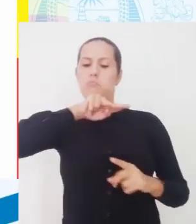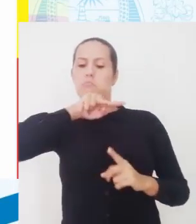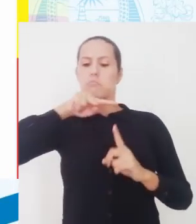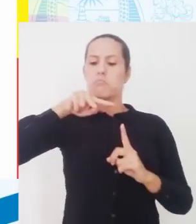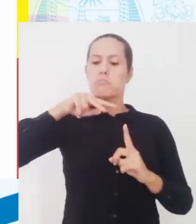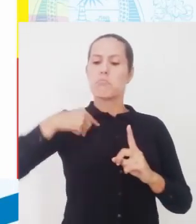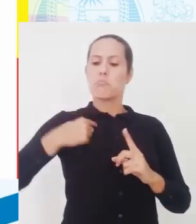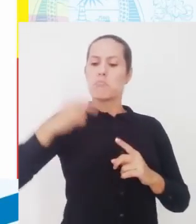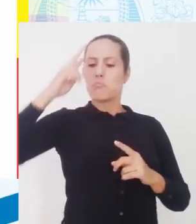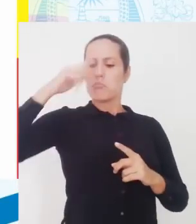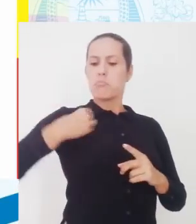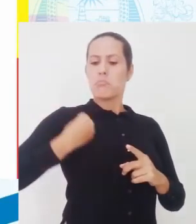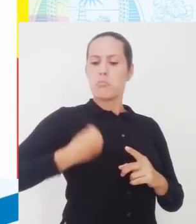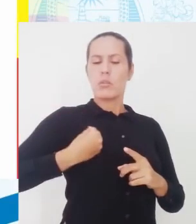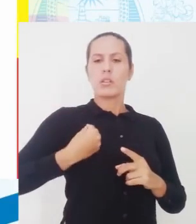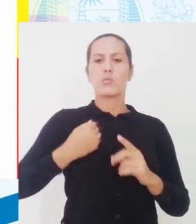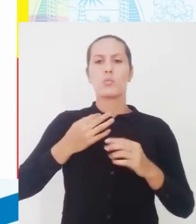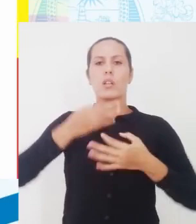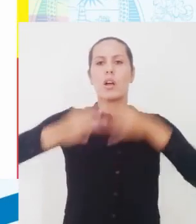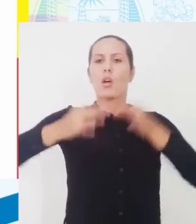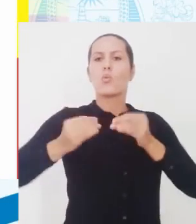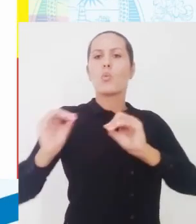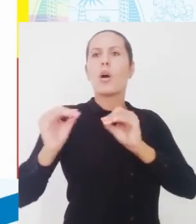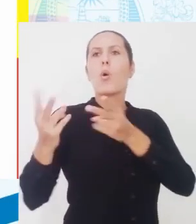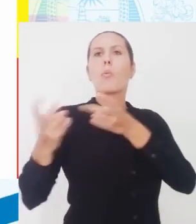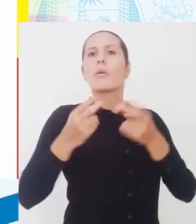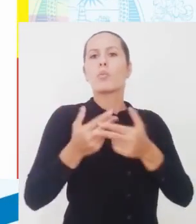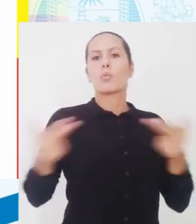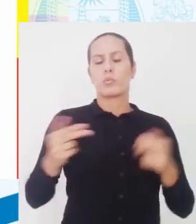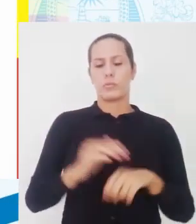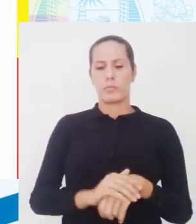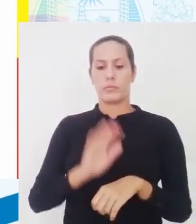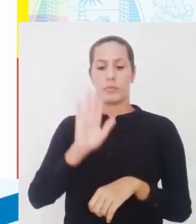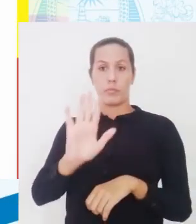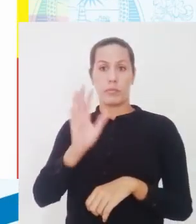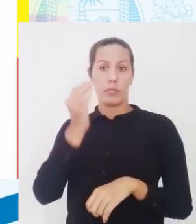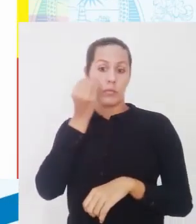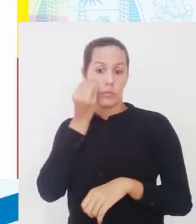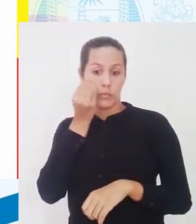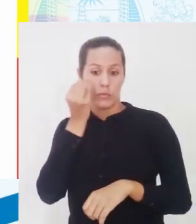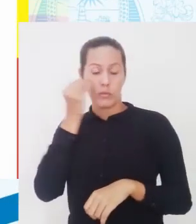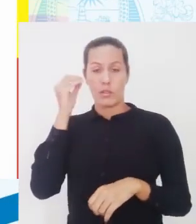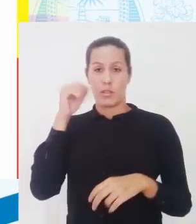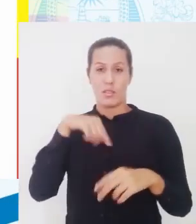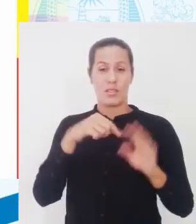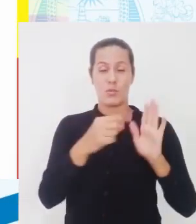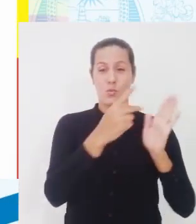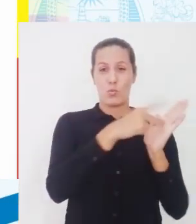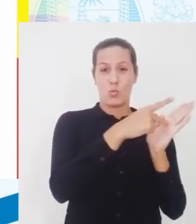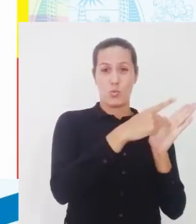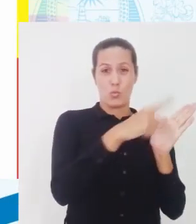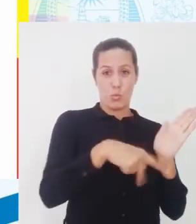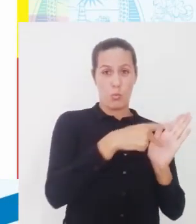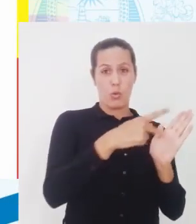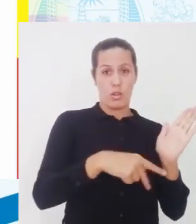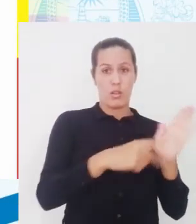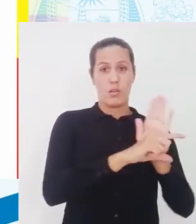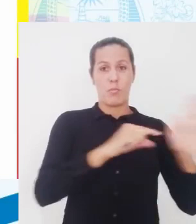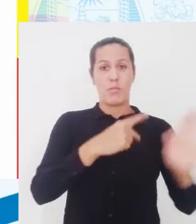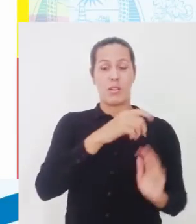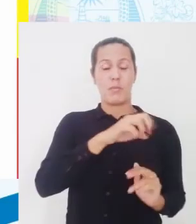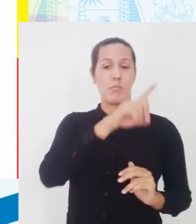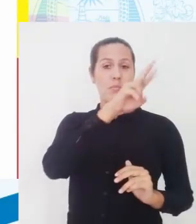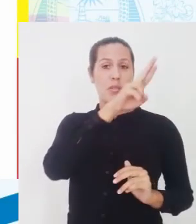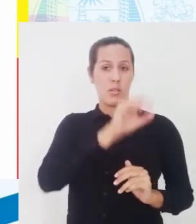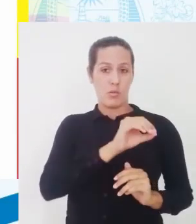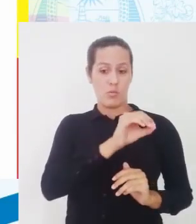Observe bem que no poema de Pedro Bandeira, as 2 definições de ponto de vista são abordadas. Você tem o lugar